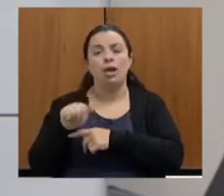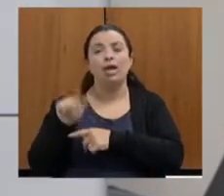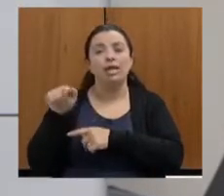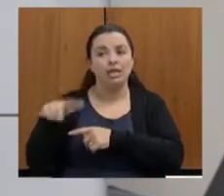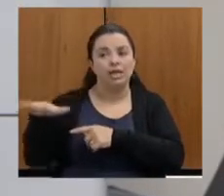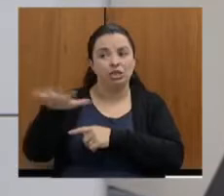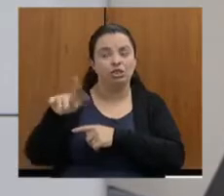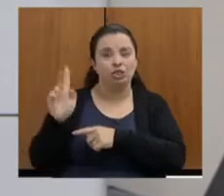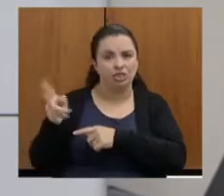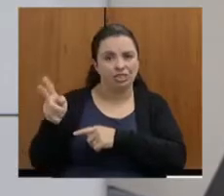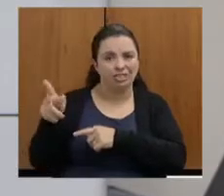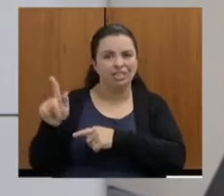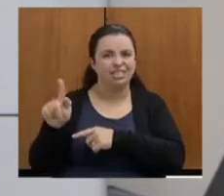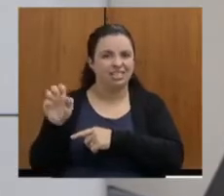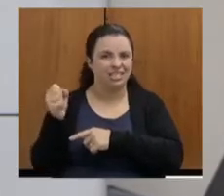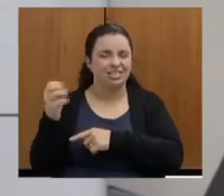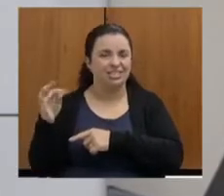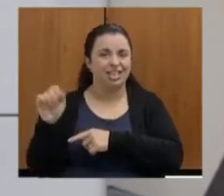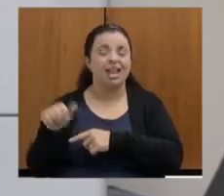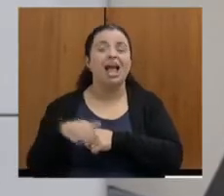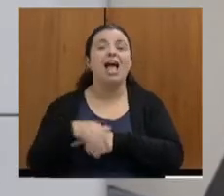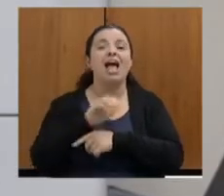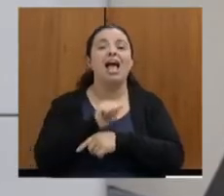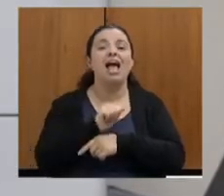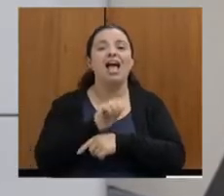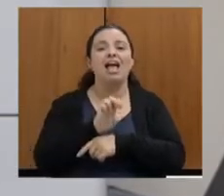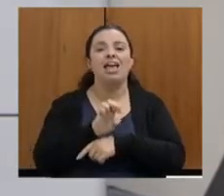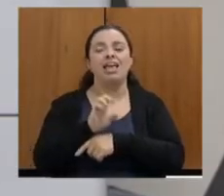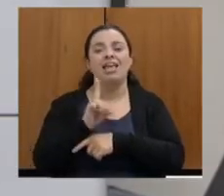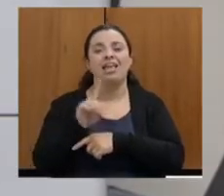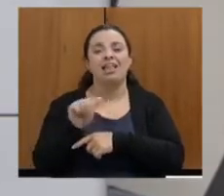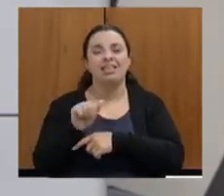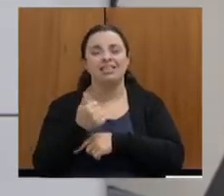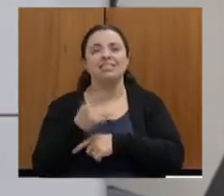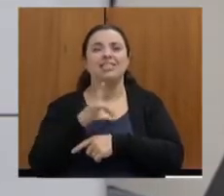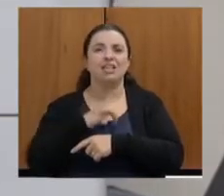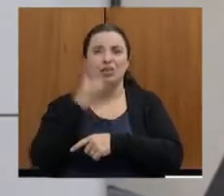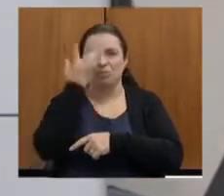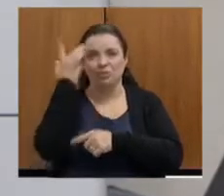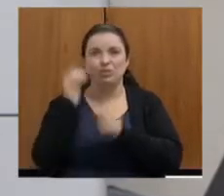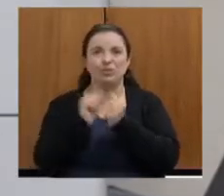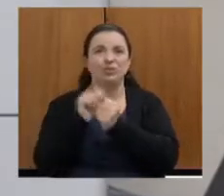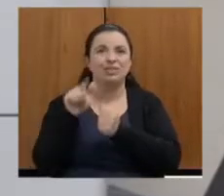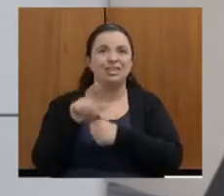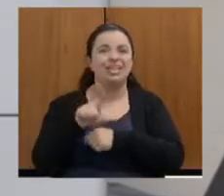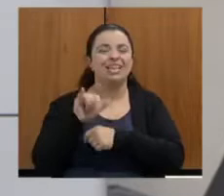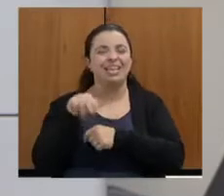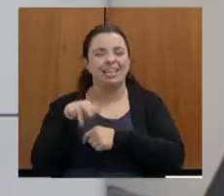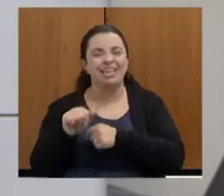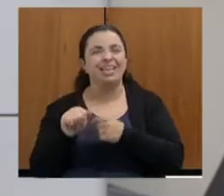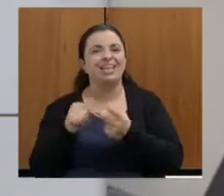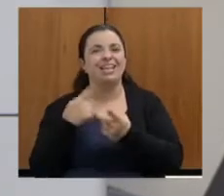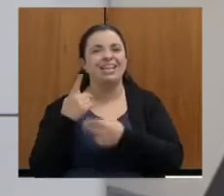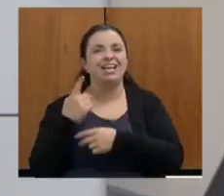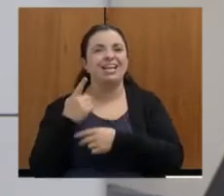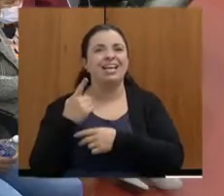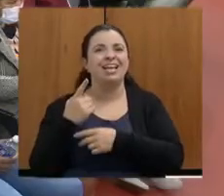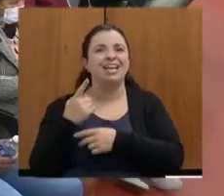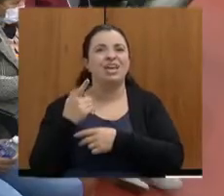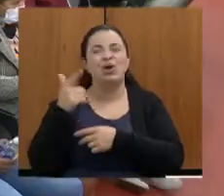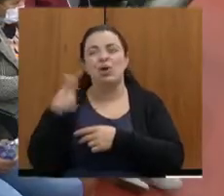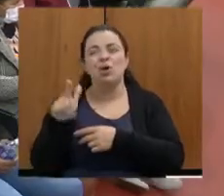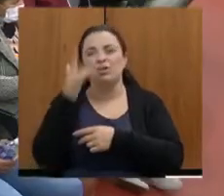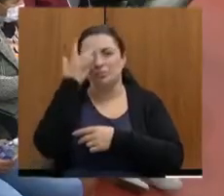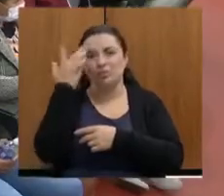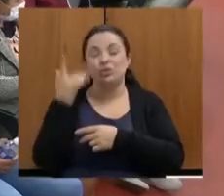a e das né que hoje tem as companheiras aqui Lina que tava explicado ali é exatamente eu tava por aqui